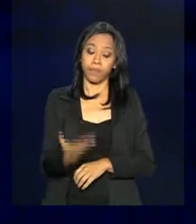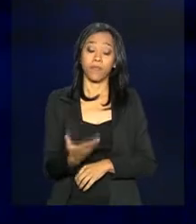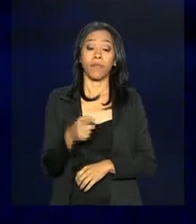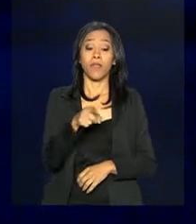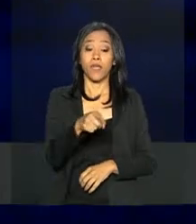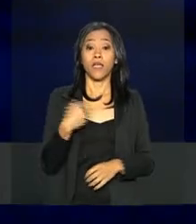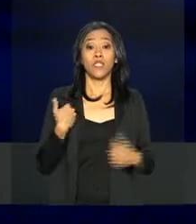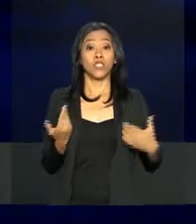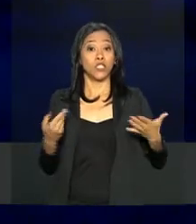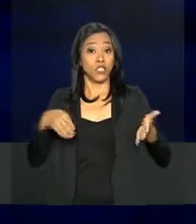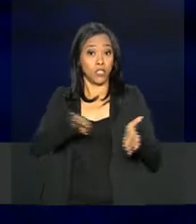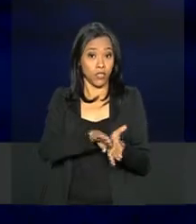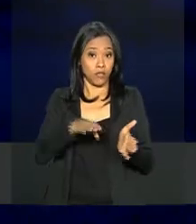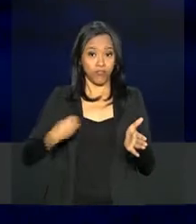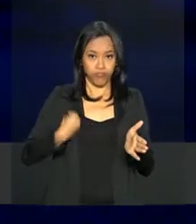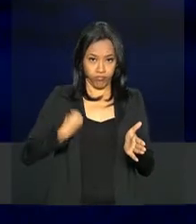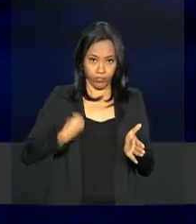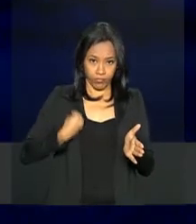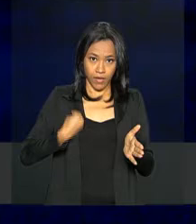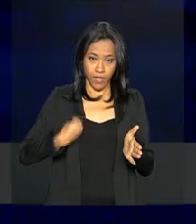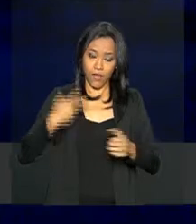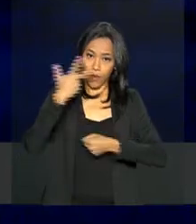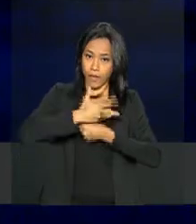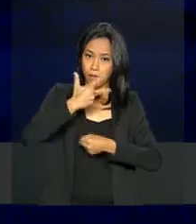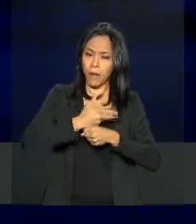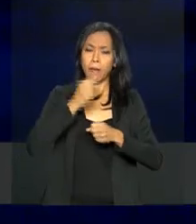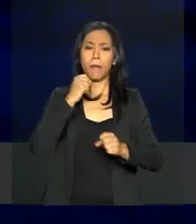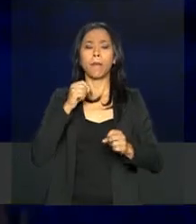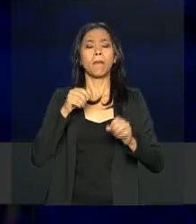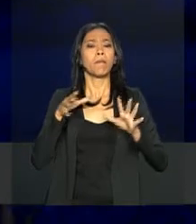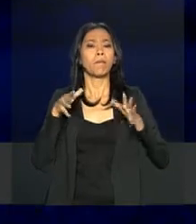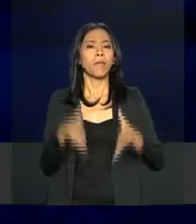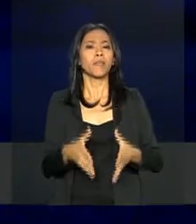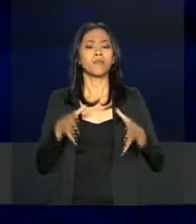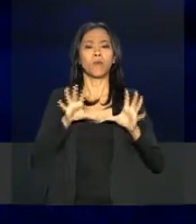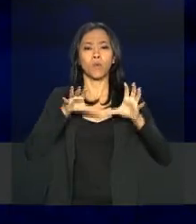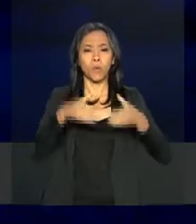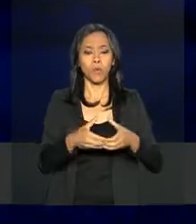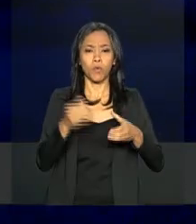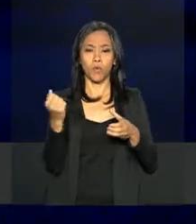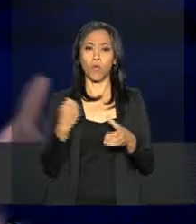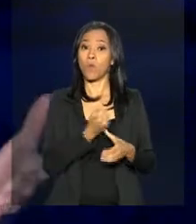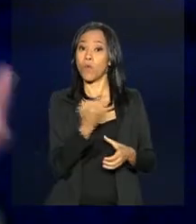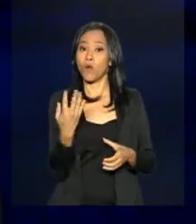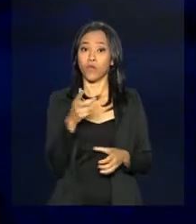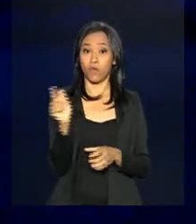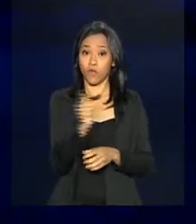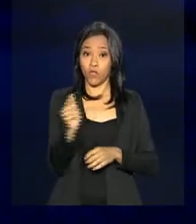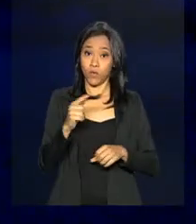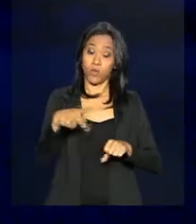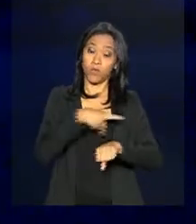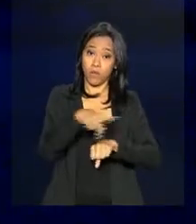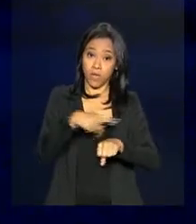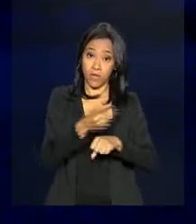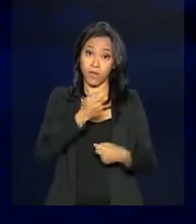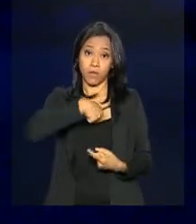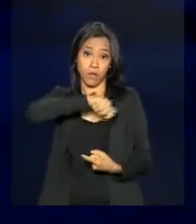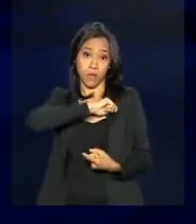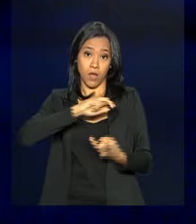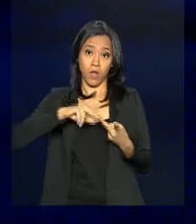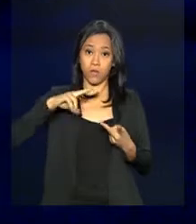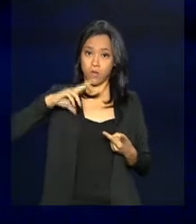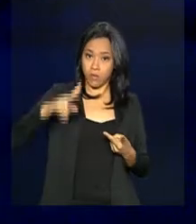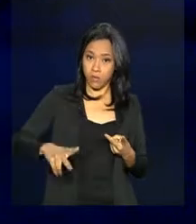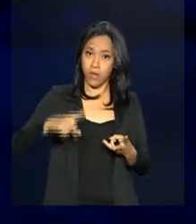guatemala para participar da cúpula ibero-americana 22 países participam deste encontro portugal espanha e andorra da